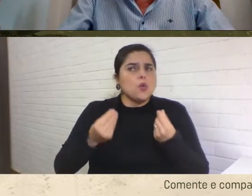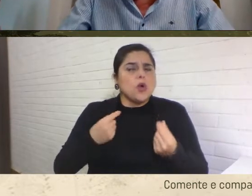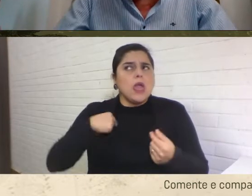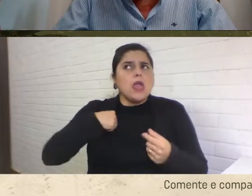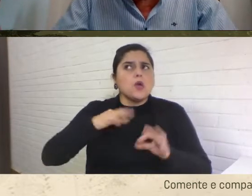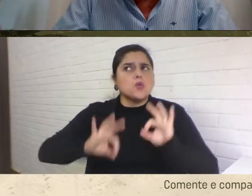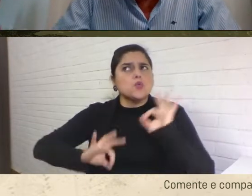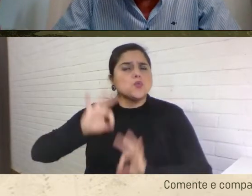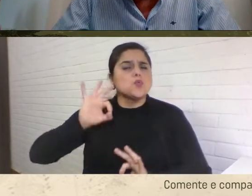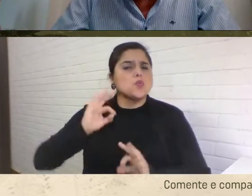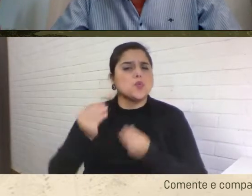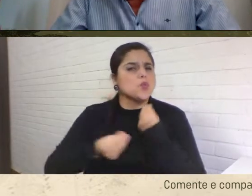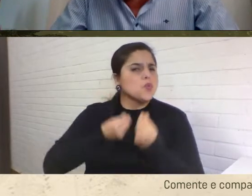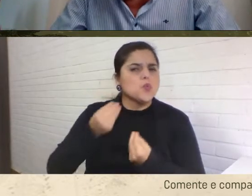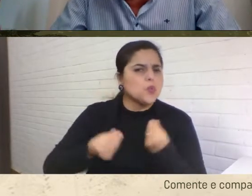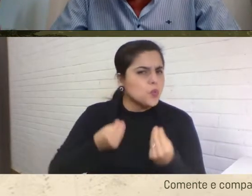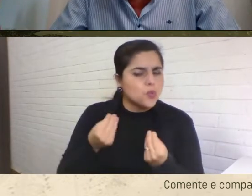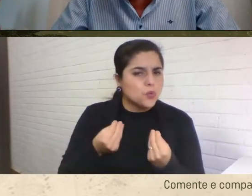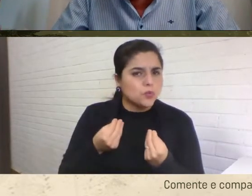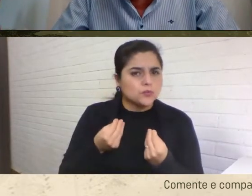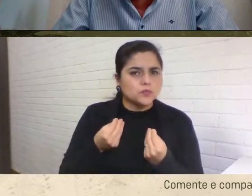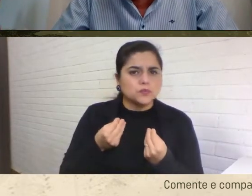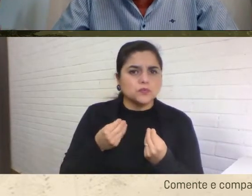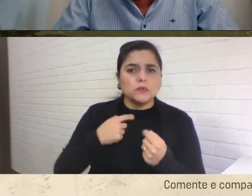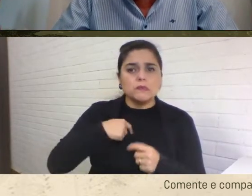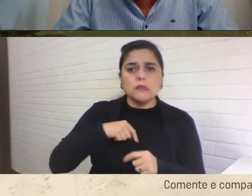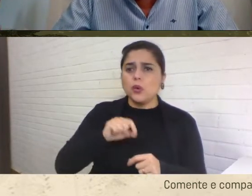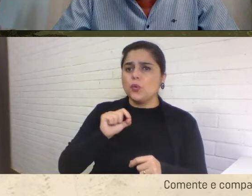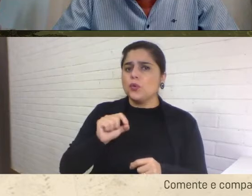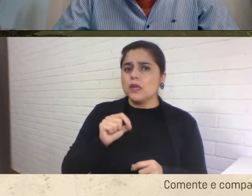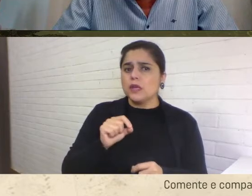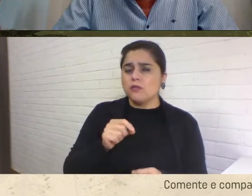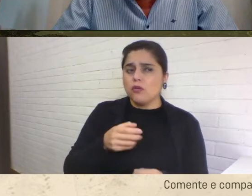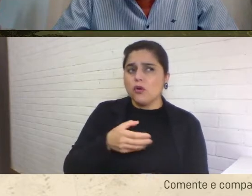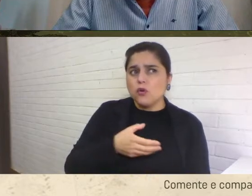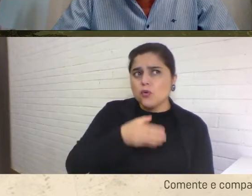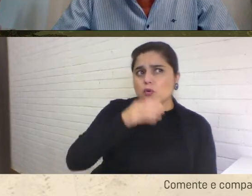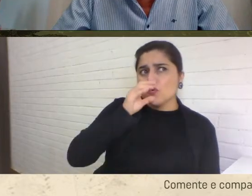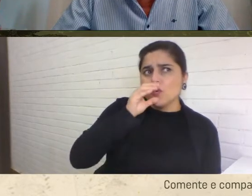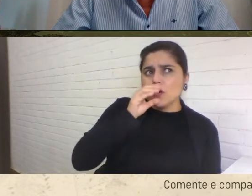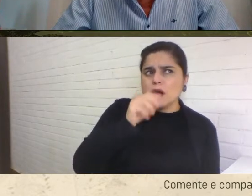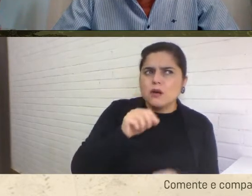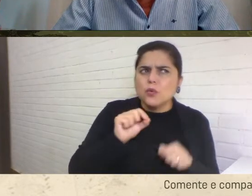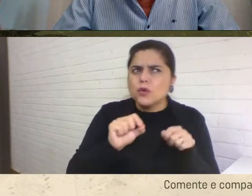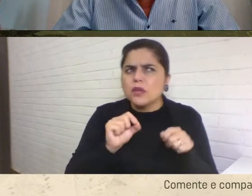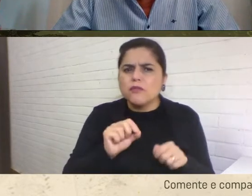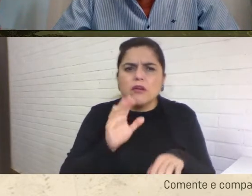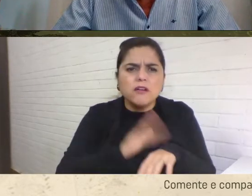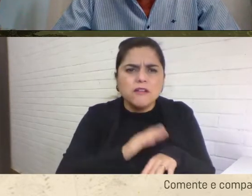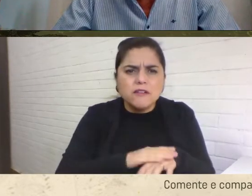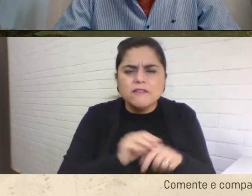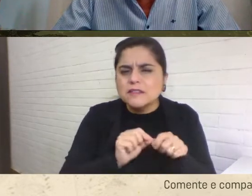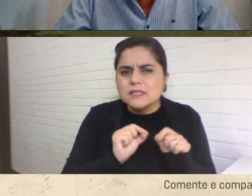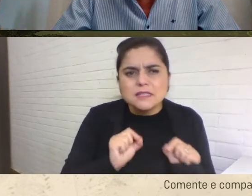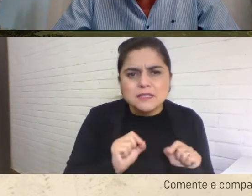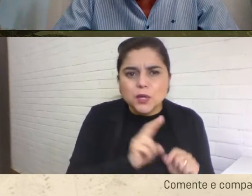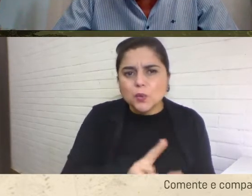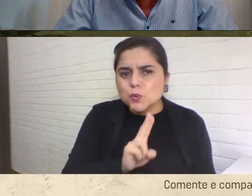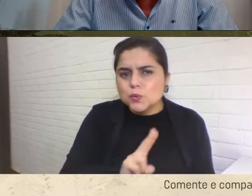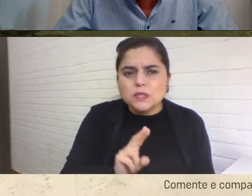como, ou o que é que não vou consumir. Enfim, mas pronto, este é um programa